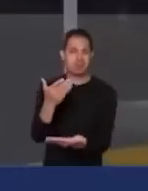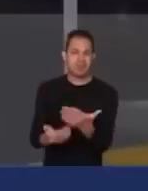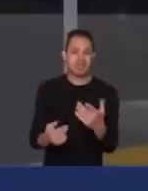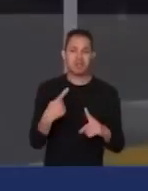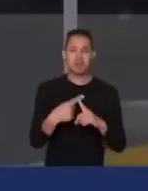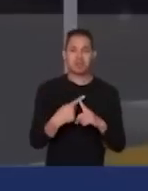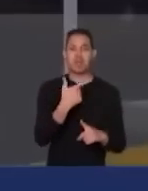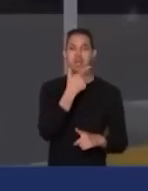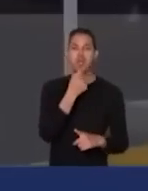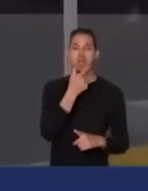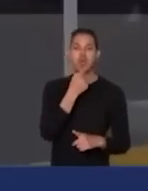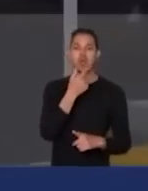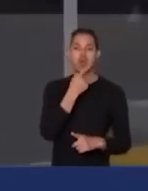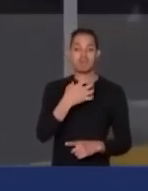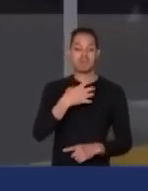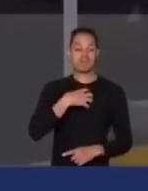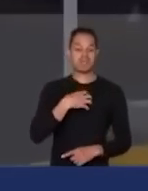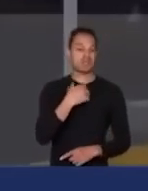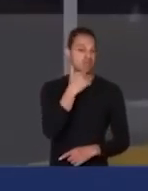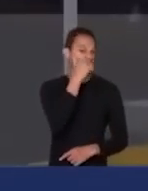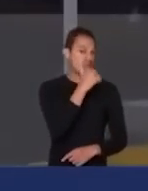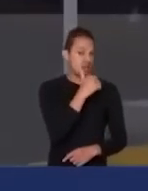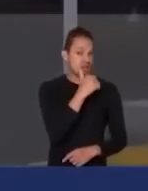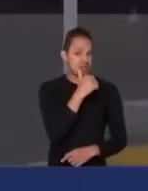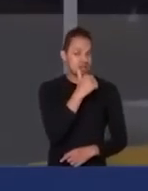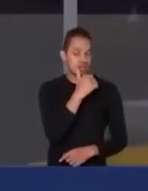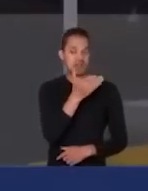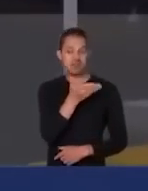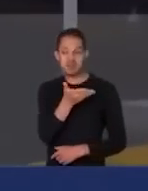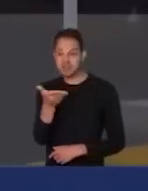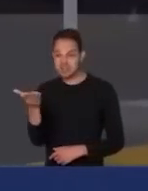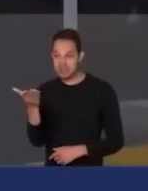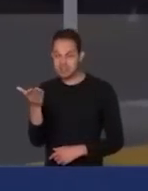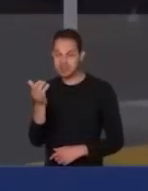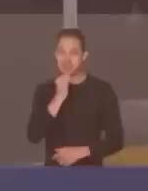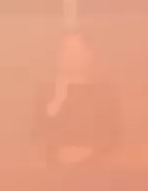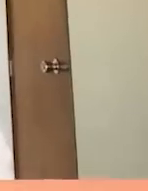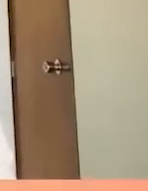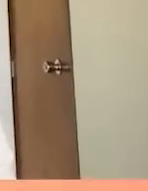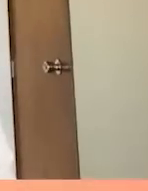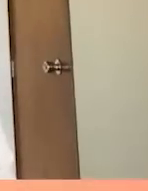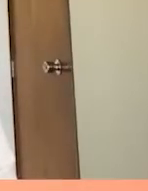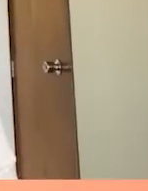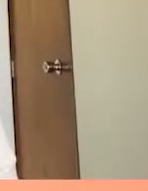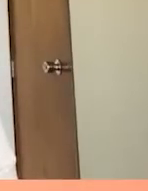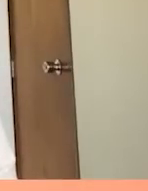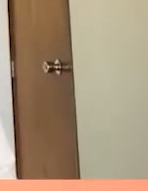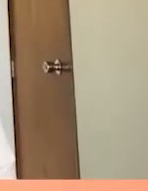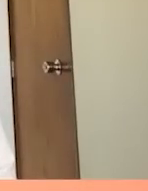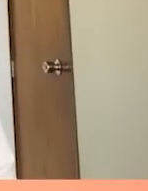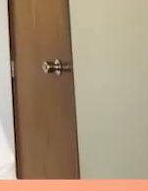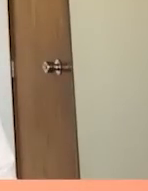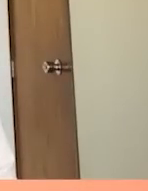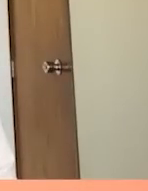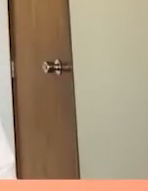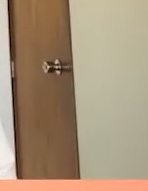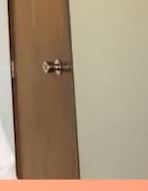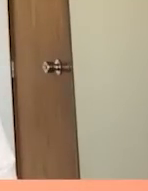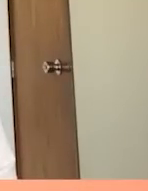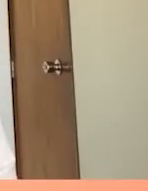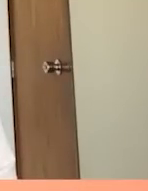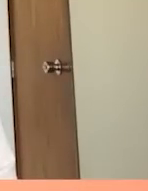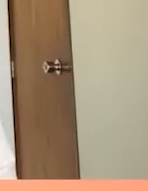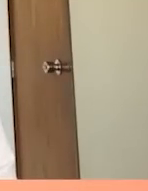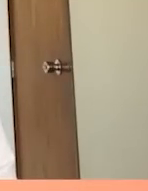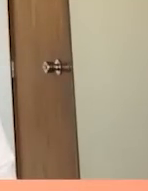assunto. Geralmente o Meio Dia em Brasília é um programa de debates e a gente não conseguiu ninguém em defesa do deputado